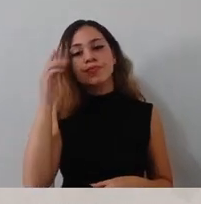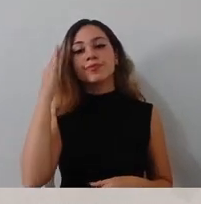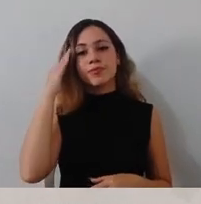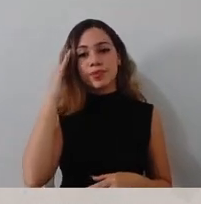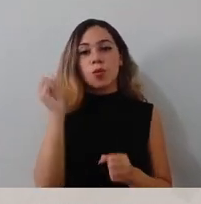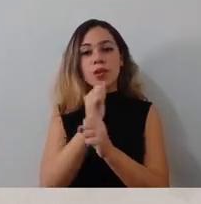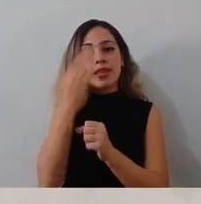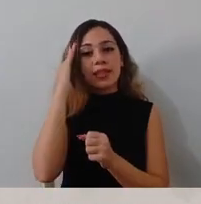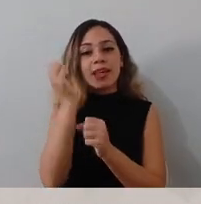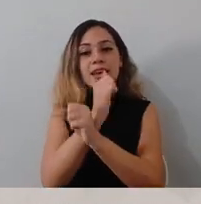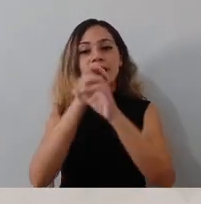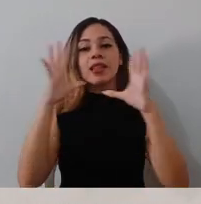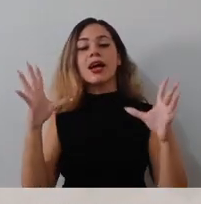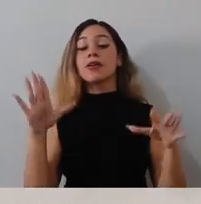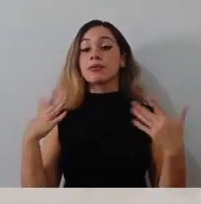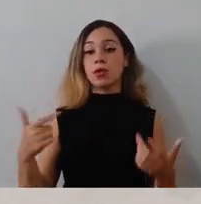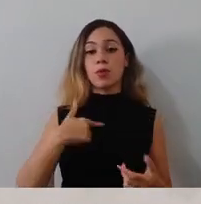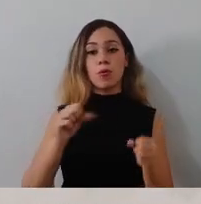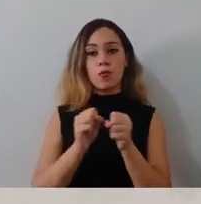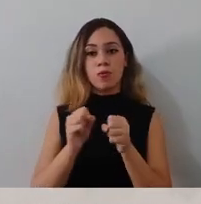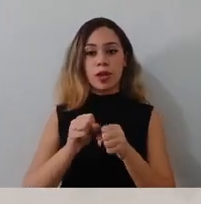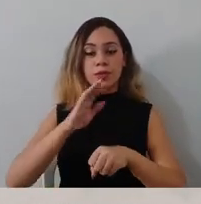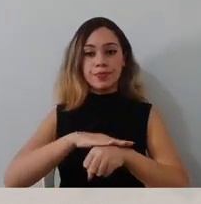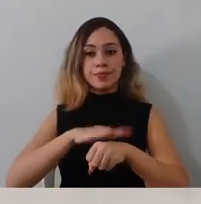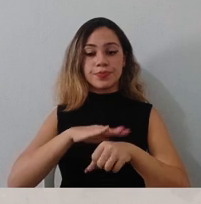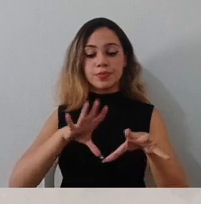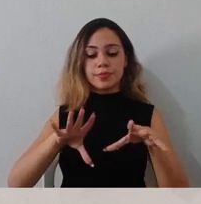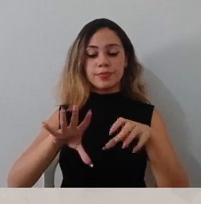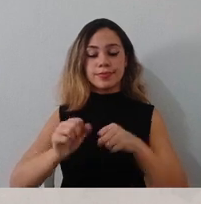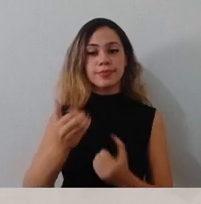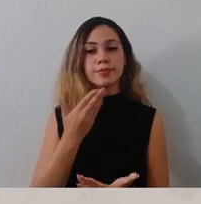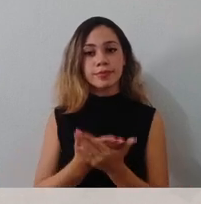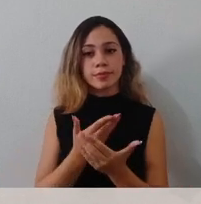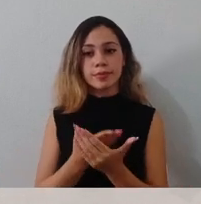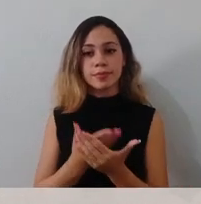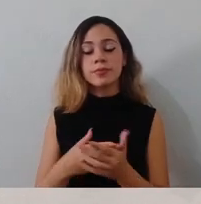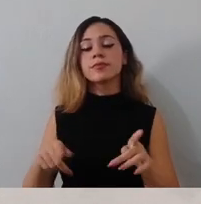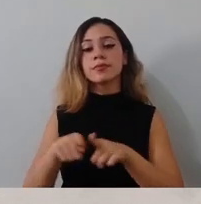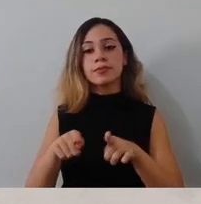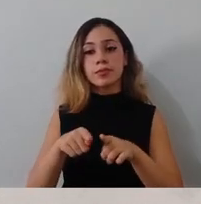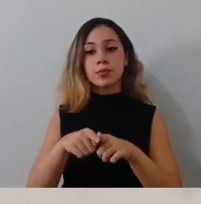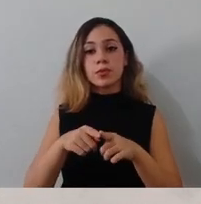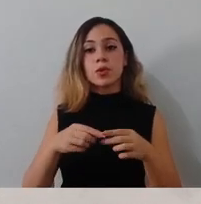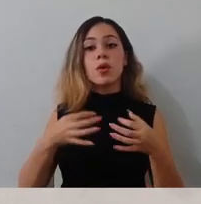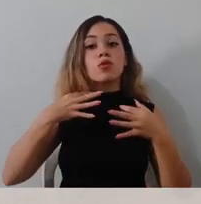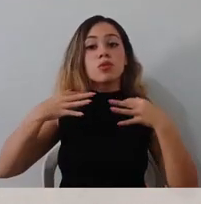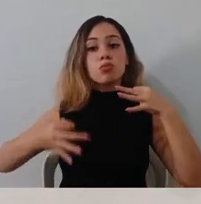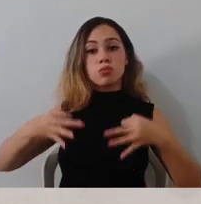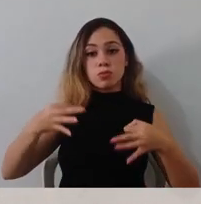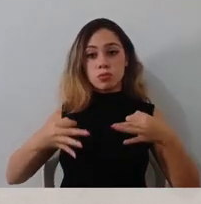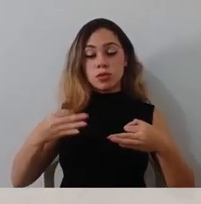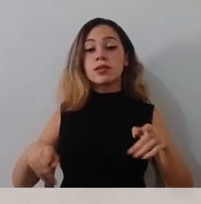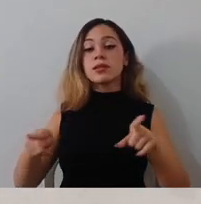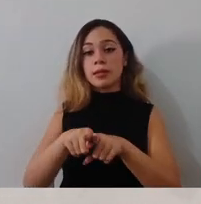hajam equívocos. Então, eu faço formações, capacitações e qualificações, inclusive no Tribunal de